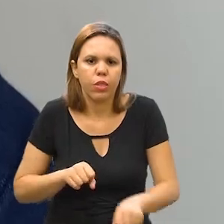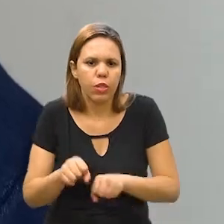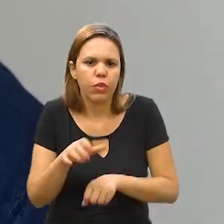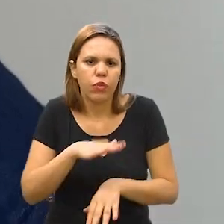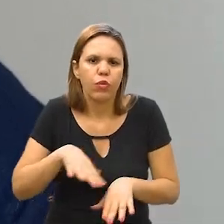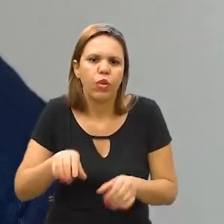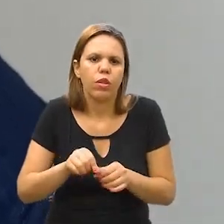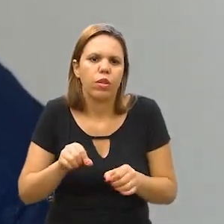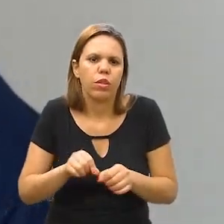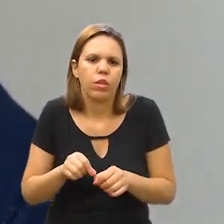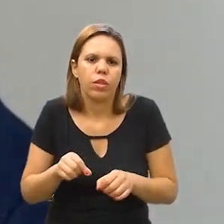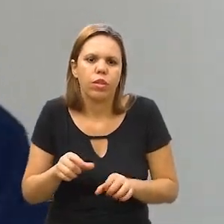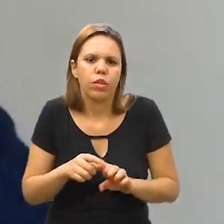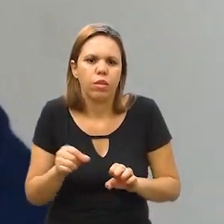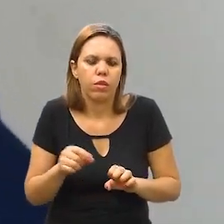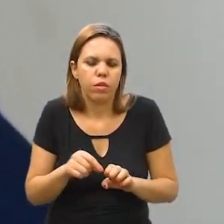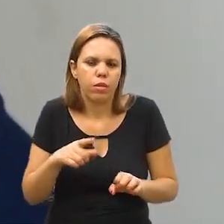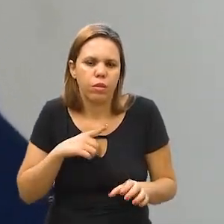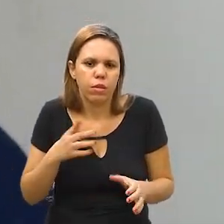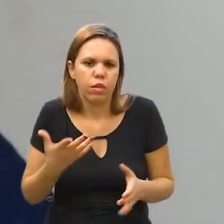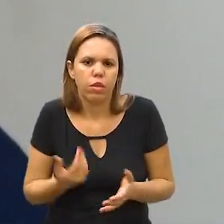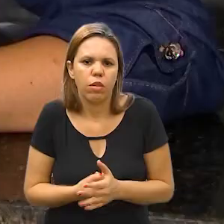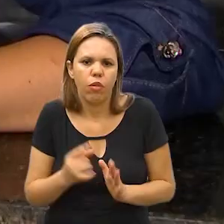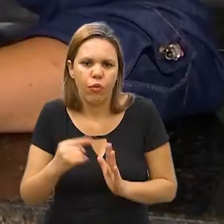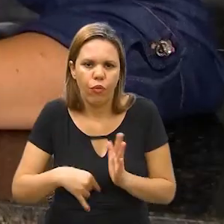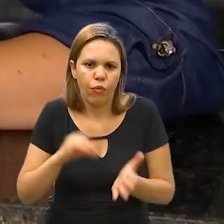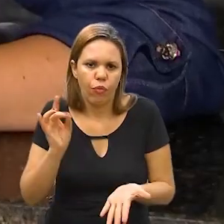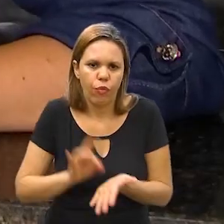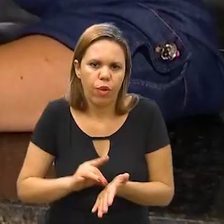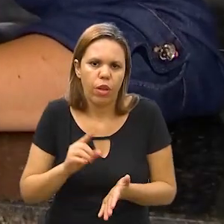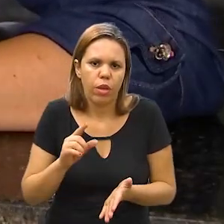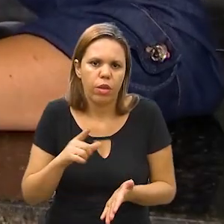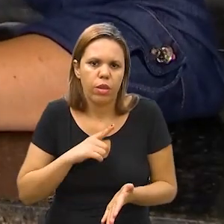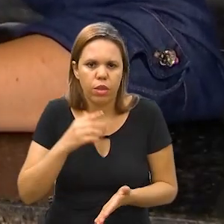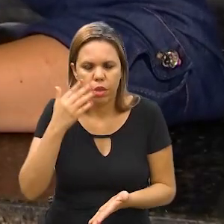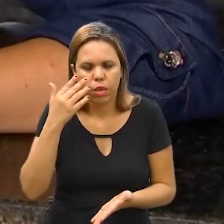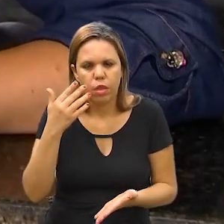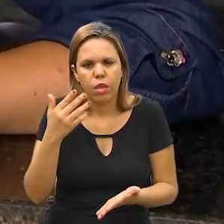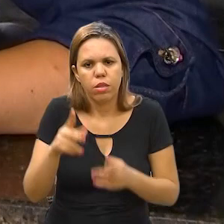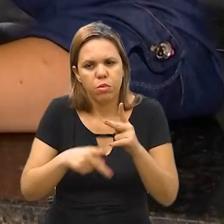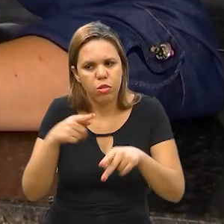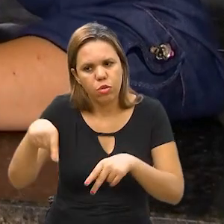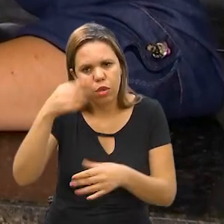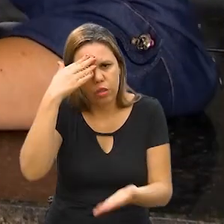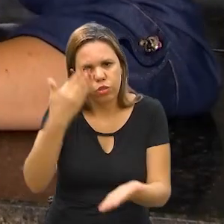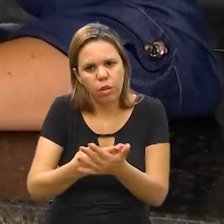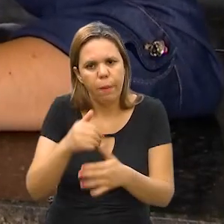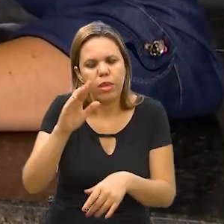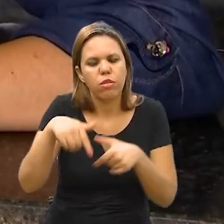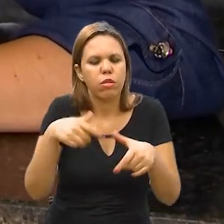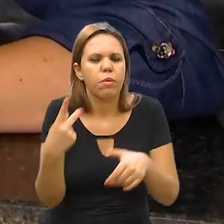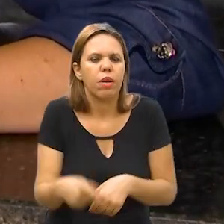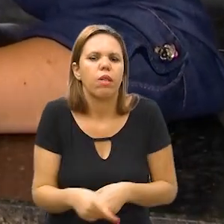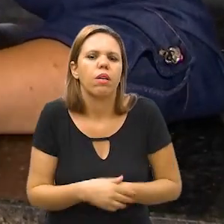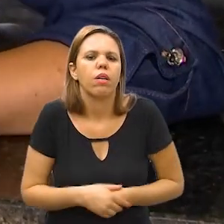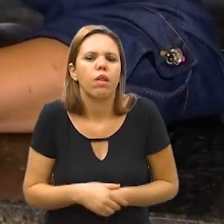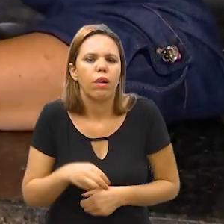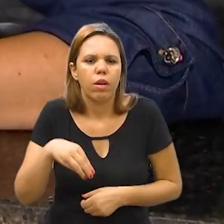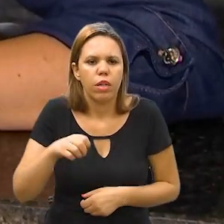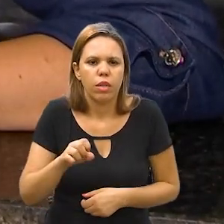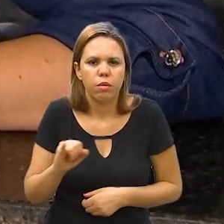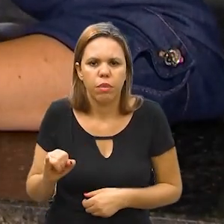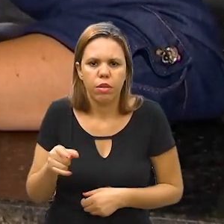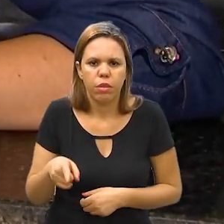formalizada como microempreendedora individual. Você passa mais credibilidade quando você fala que você é um MEI,